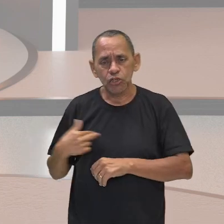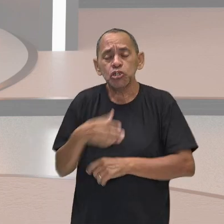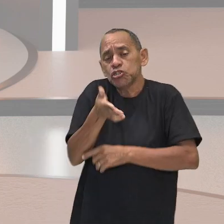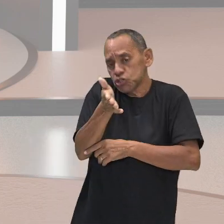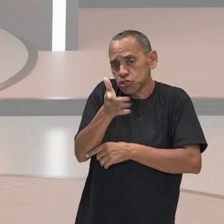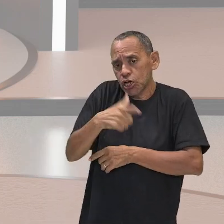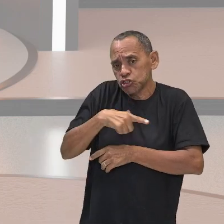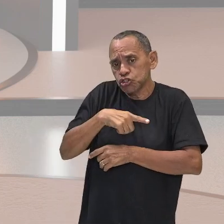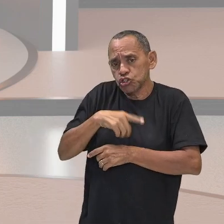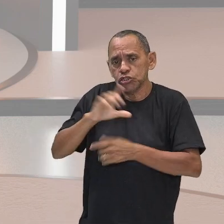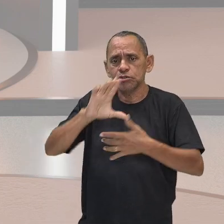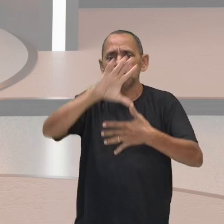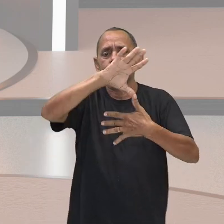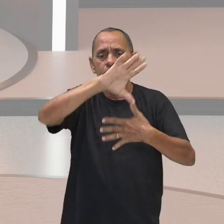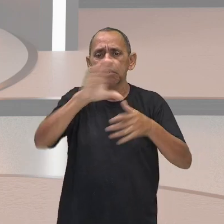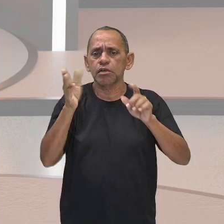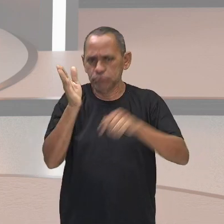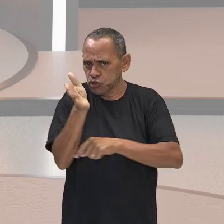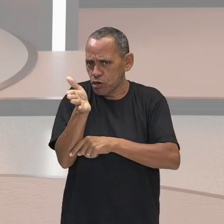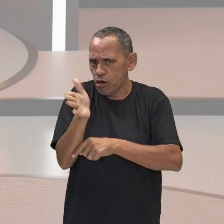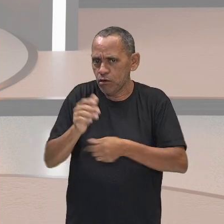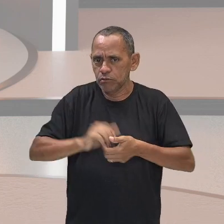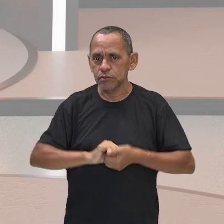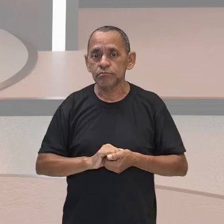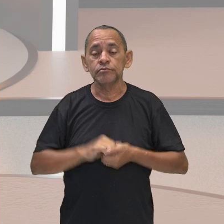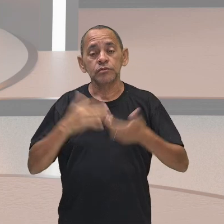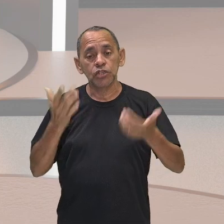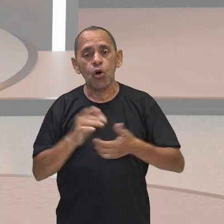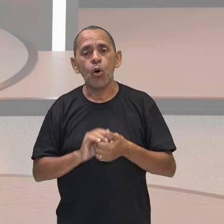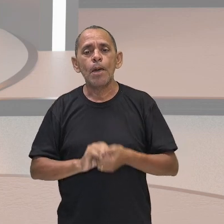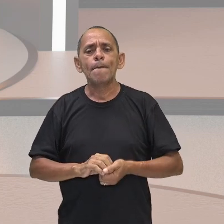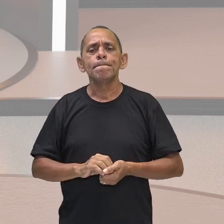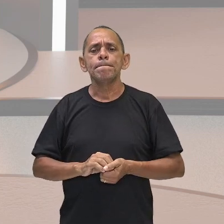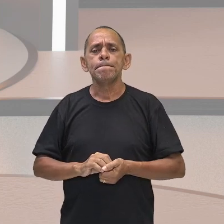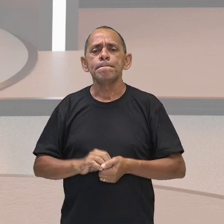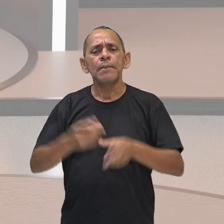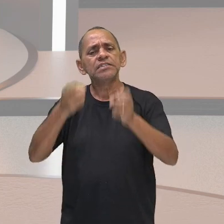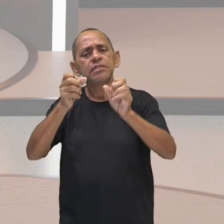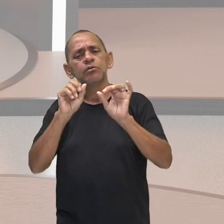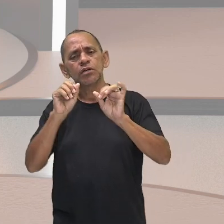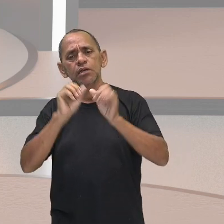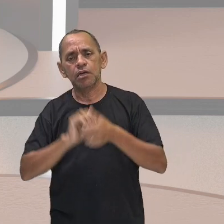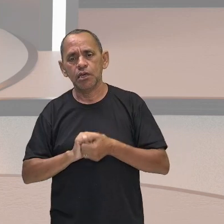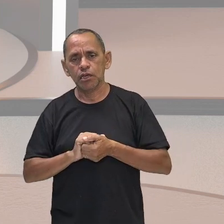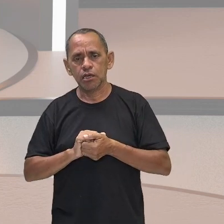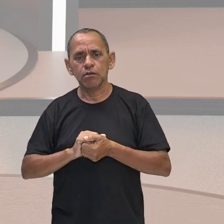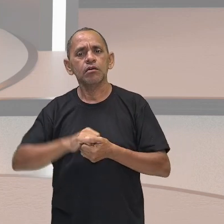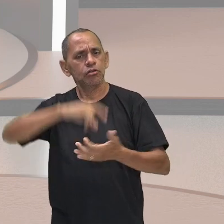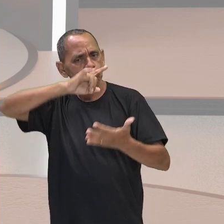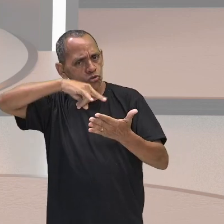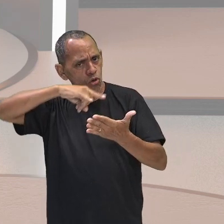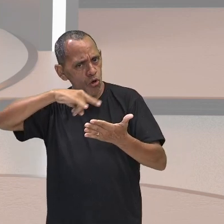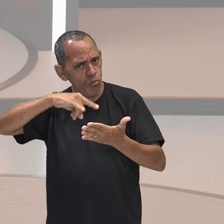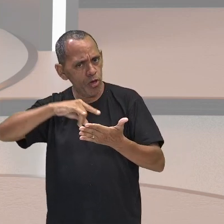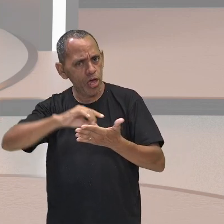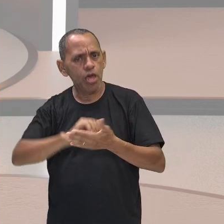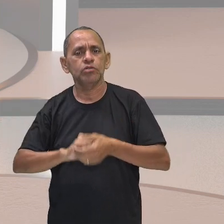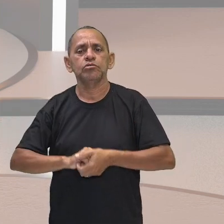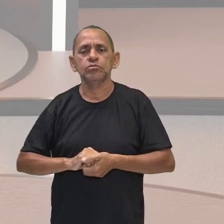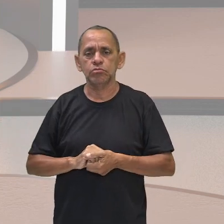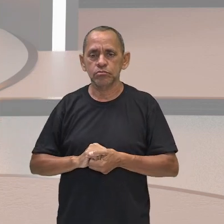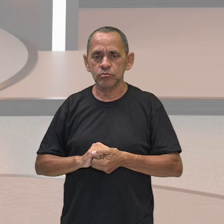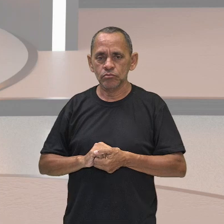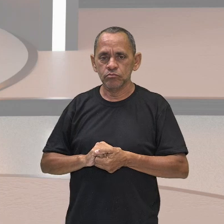então, nas Américas, ok? Então, perceba aí que esse manifesto, então, pela República,